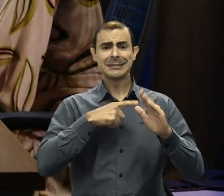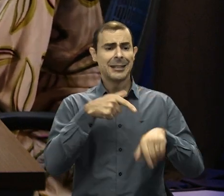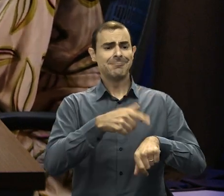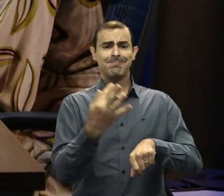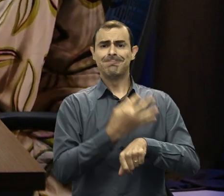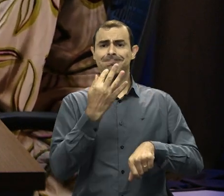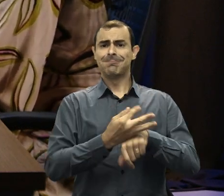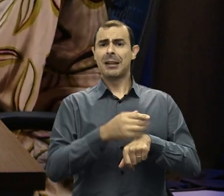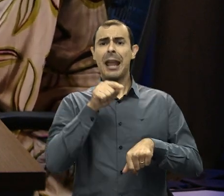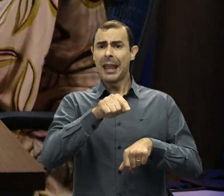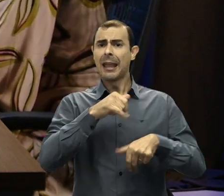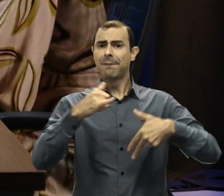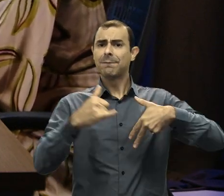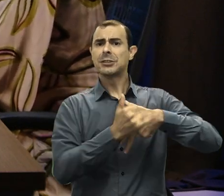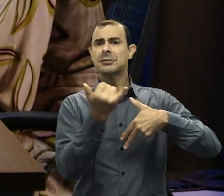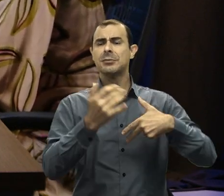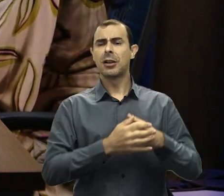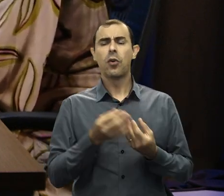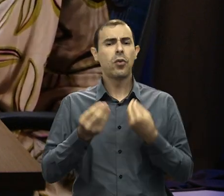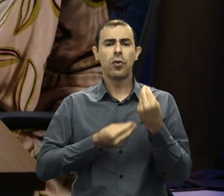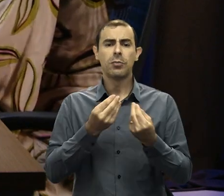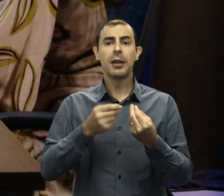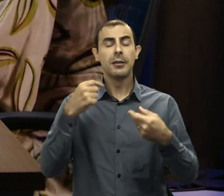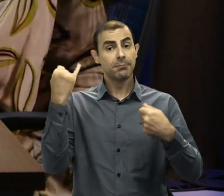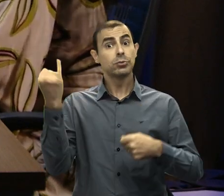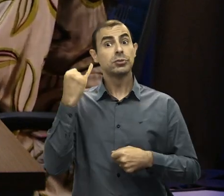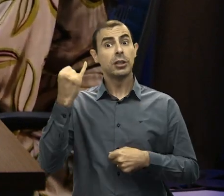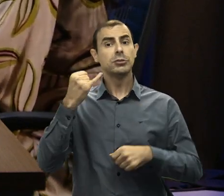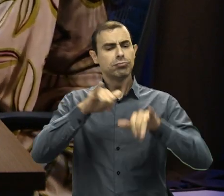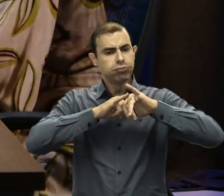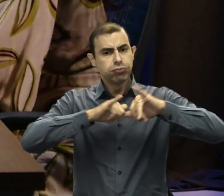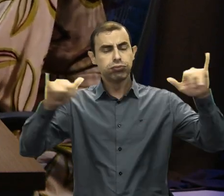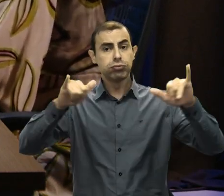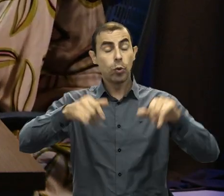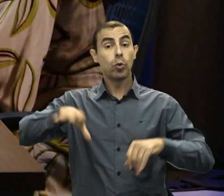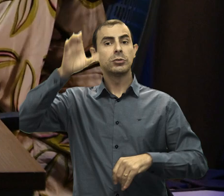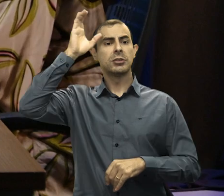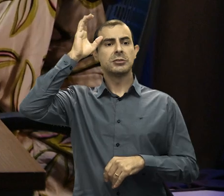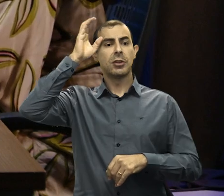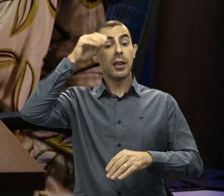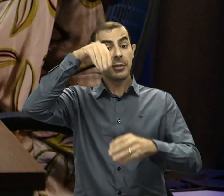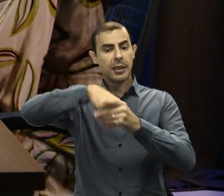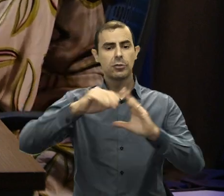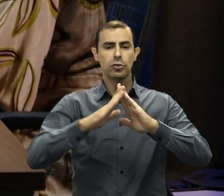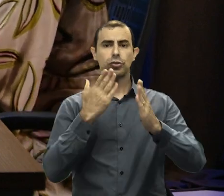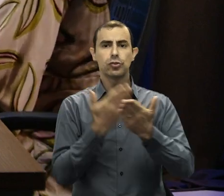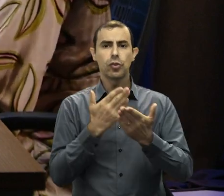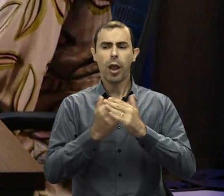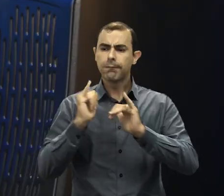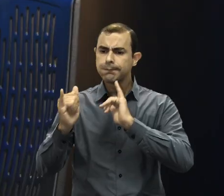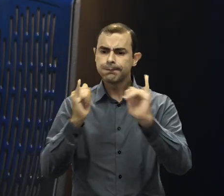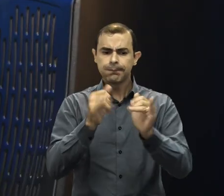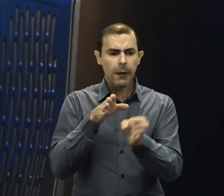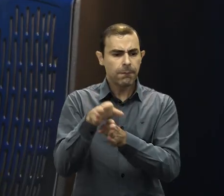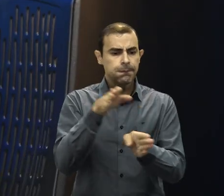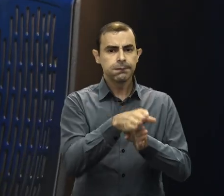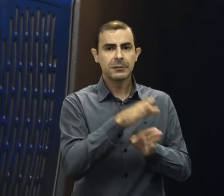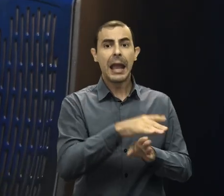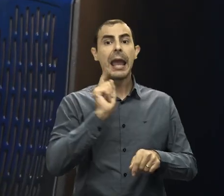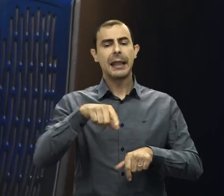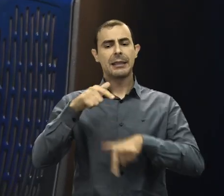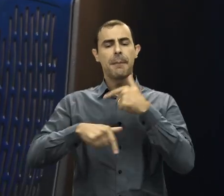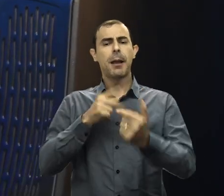casa. Então, por isso, a importância desse fortalecimento, dessa conscientização, de levar para as escolas, né? É um trabalho, assim, que precisa